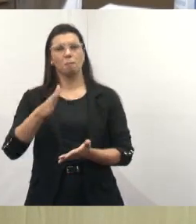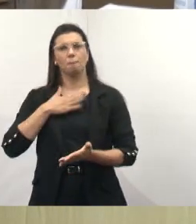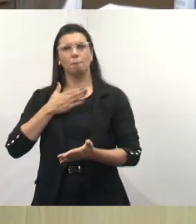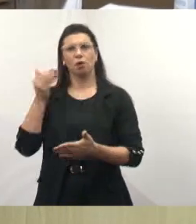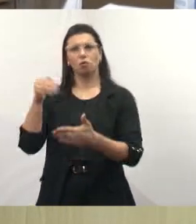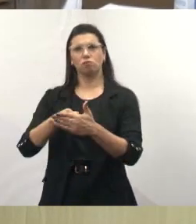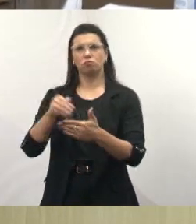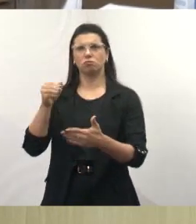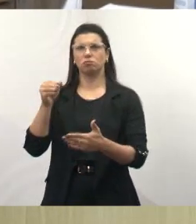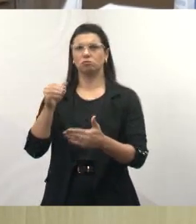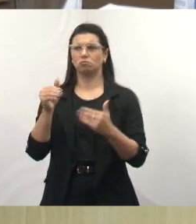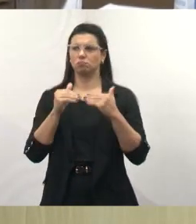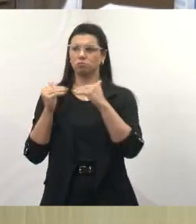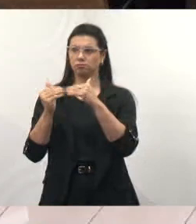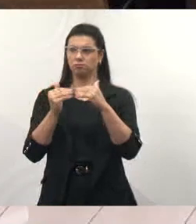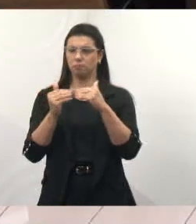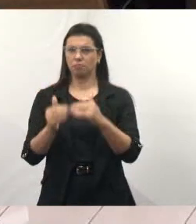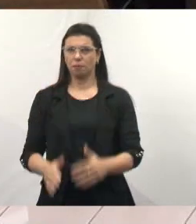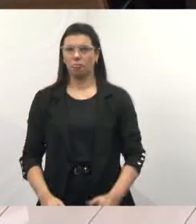será...